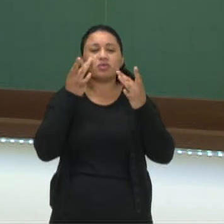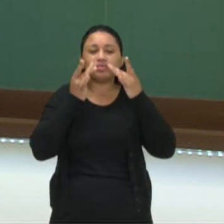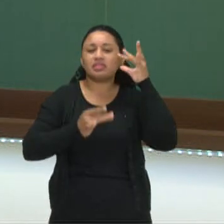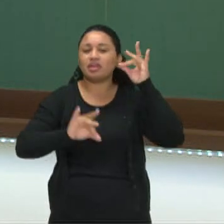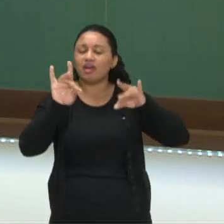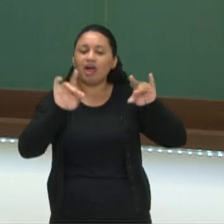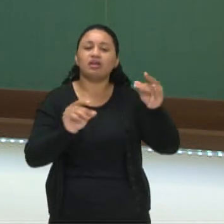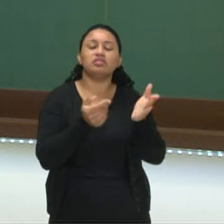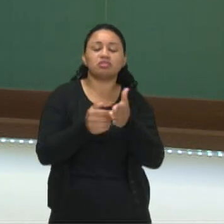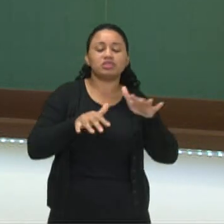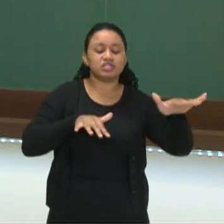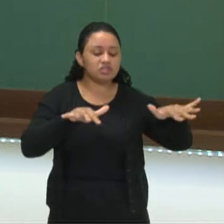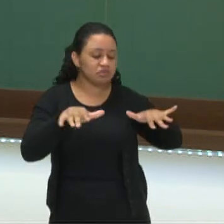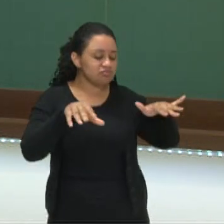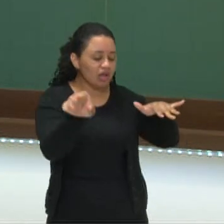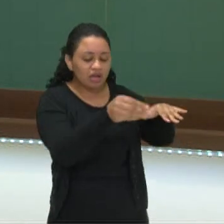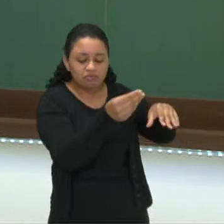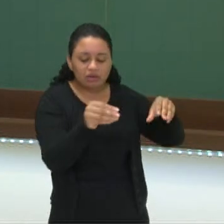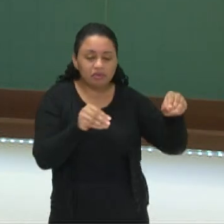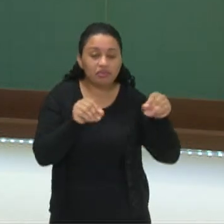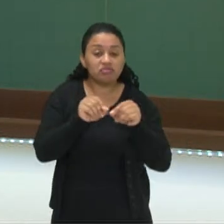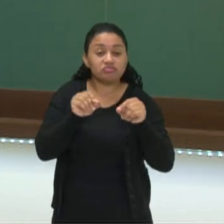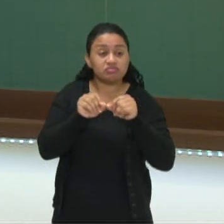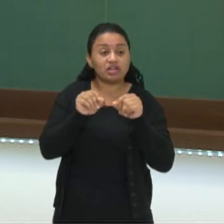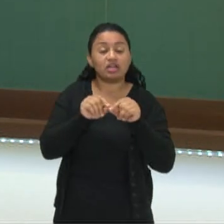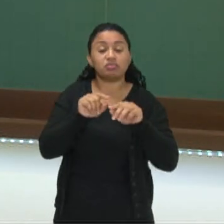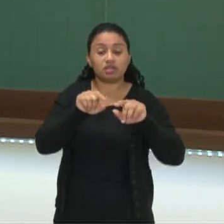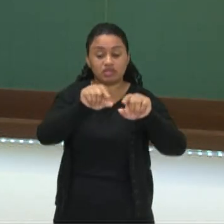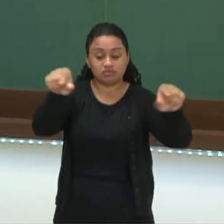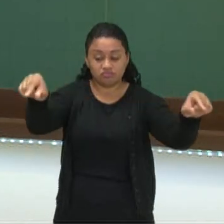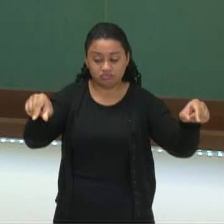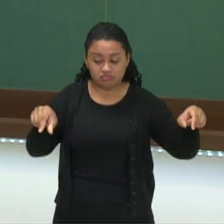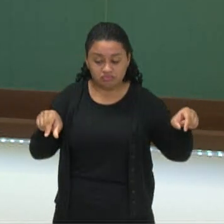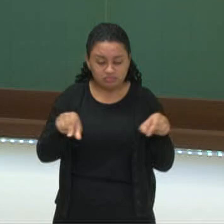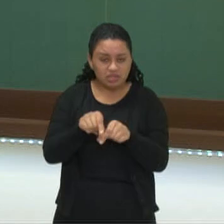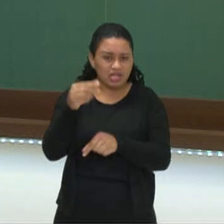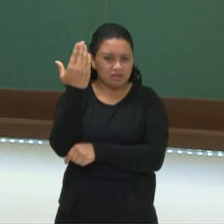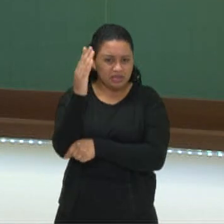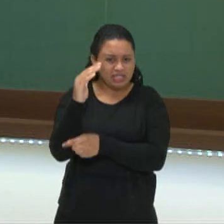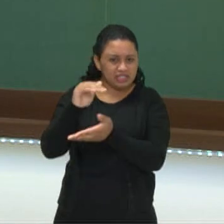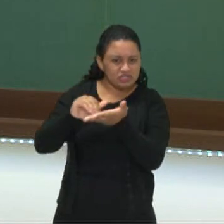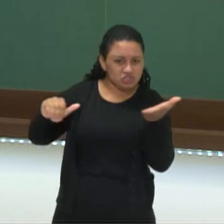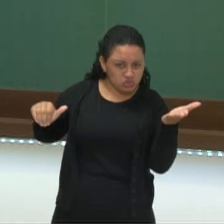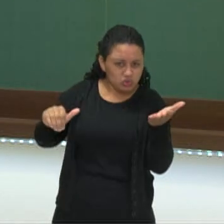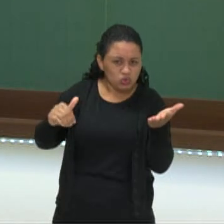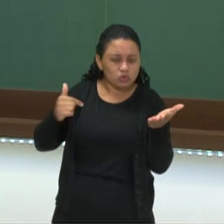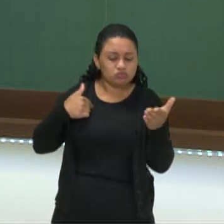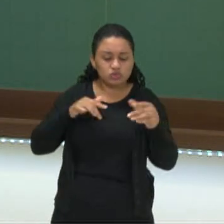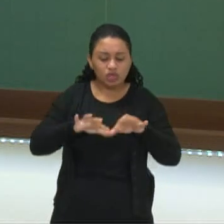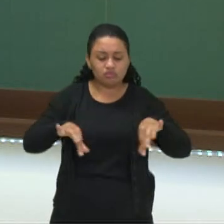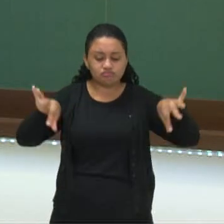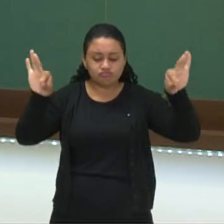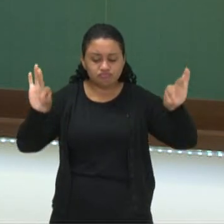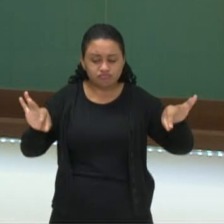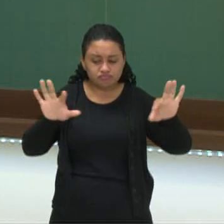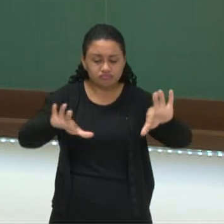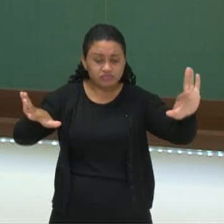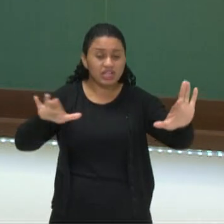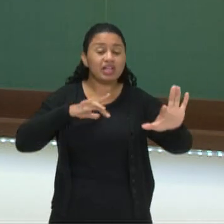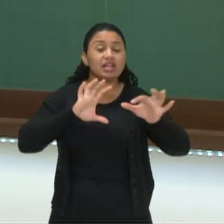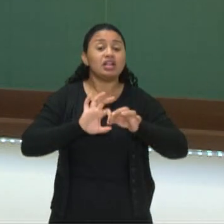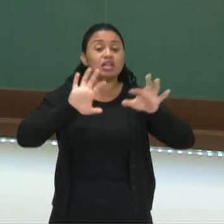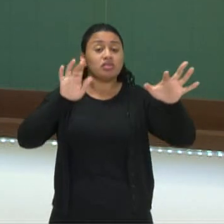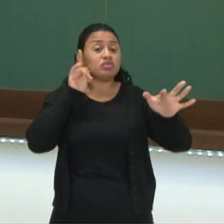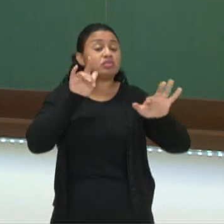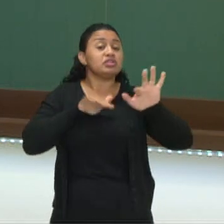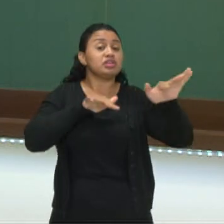se movimentar sobre essa tela. E como ele tinha tirado todo aquele quadrado de madeira por trás da tela, simplesmente a tela esticada, ele tem uma livre movimentação, ele